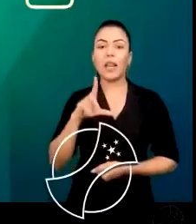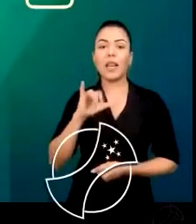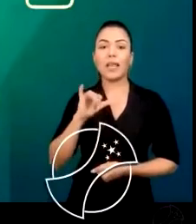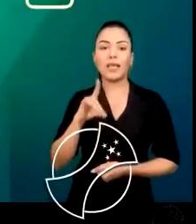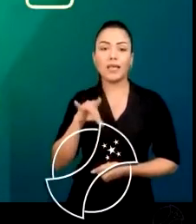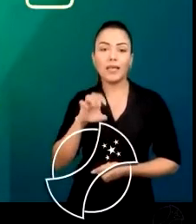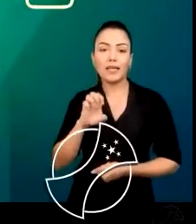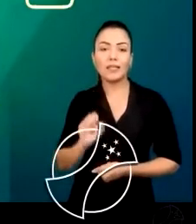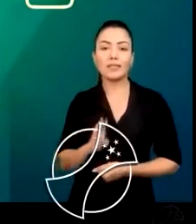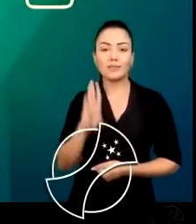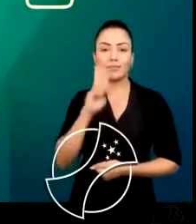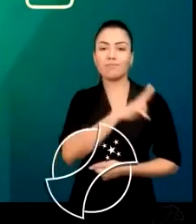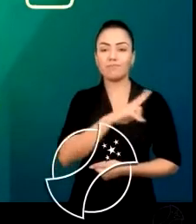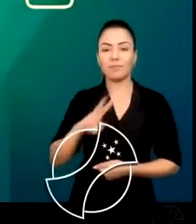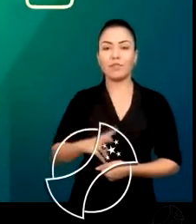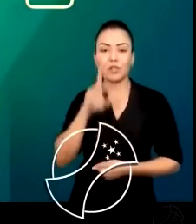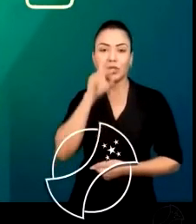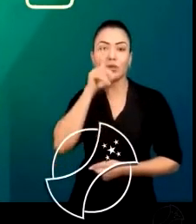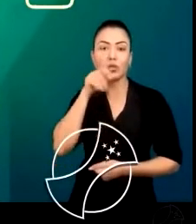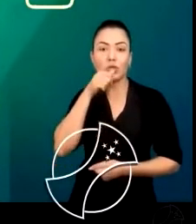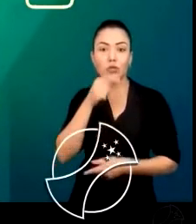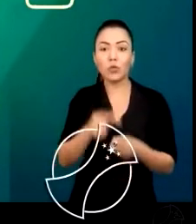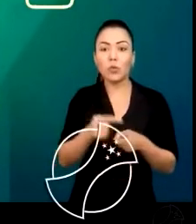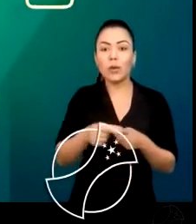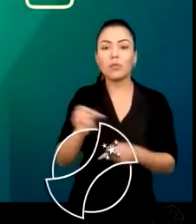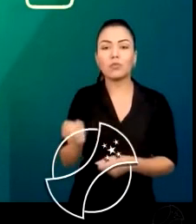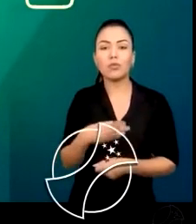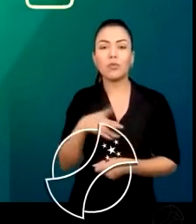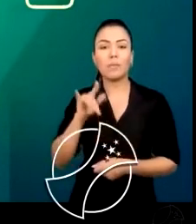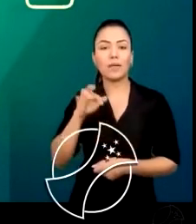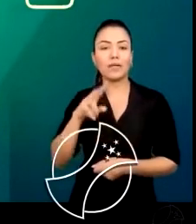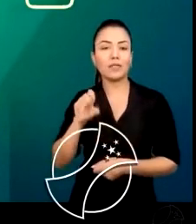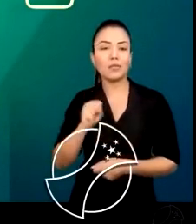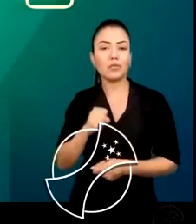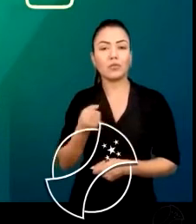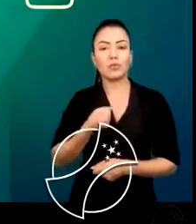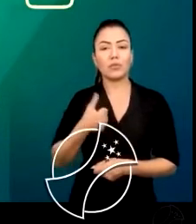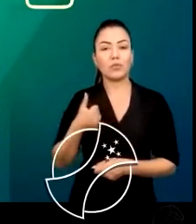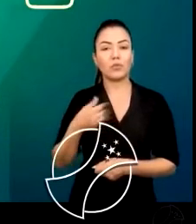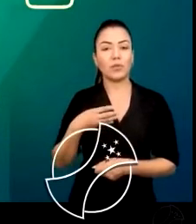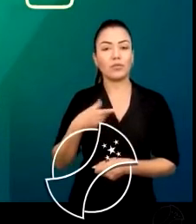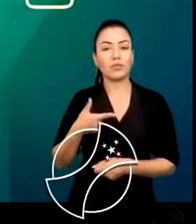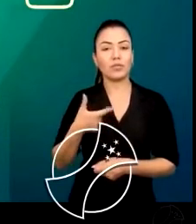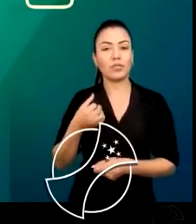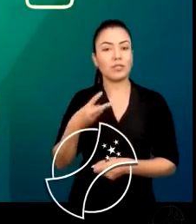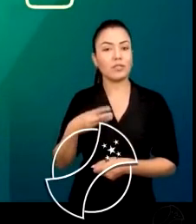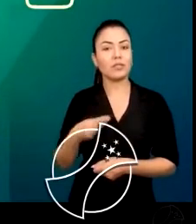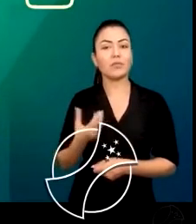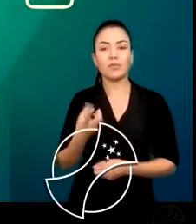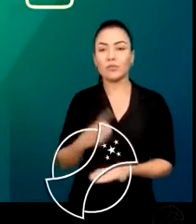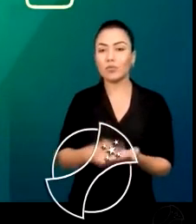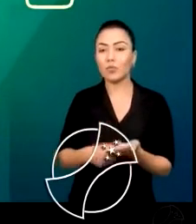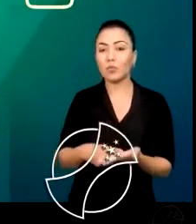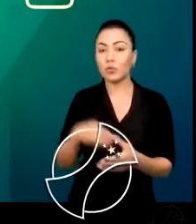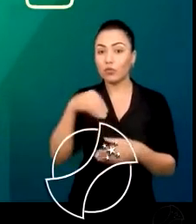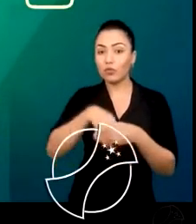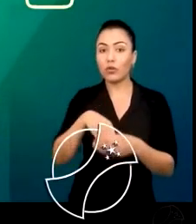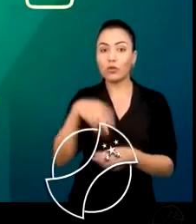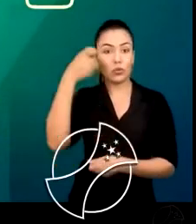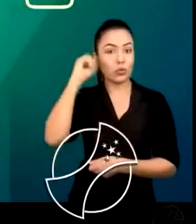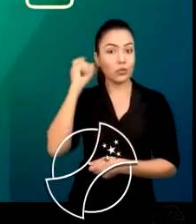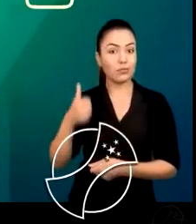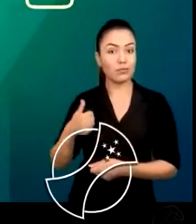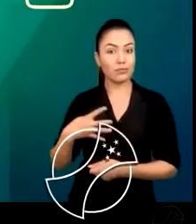Meu nome é Leide do Povo, sou candidata a vereadora daqui de Aracaju, do bairro Novo Paraíso. Meu número é 14235. Conto com seu voto de